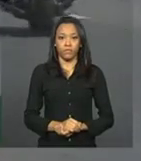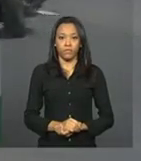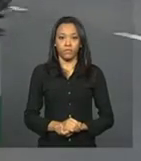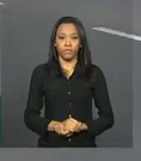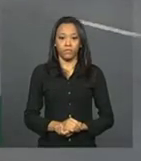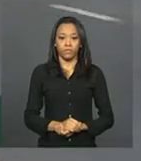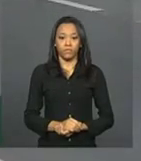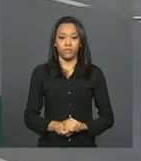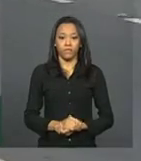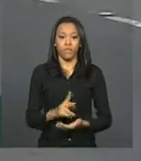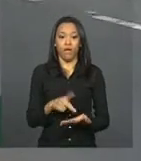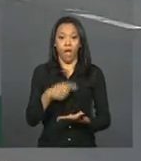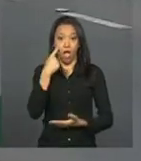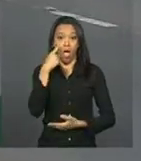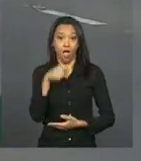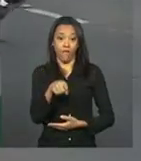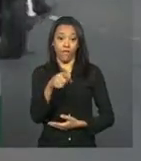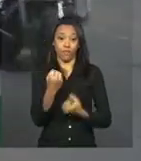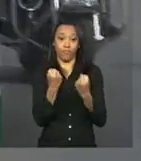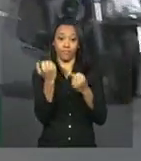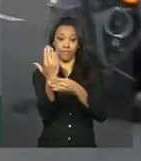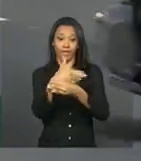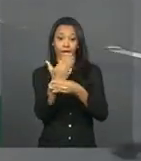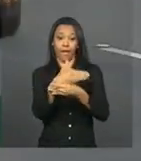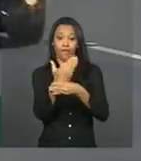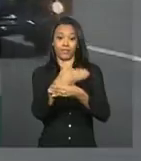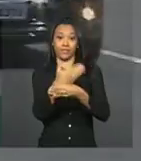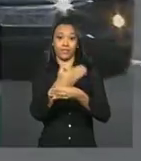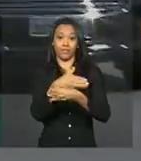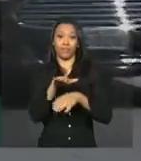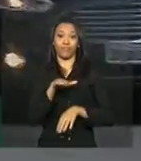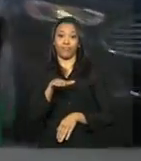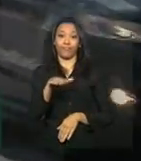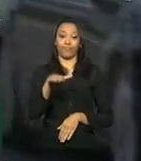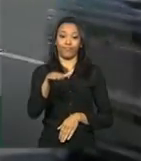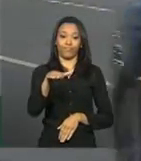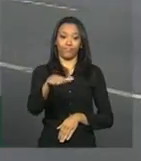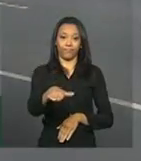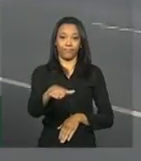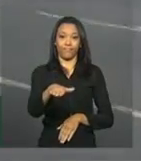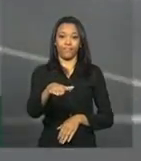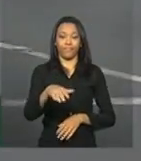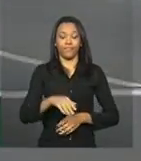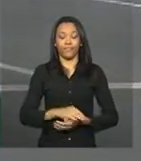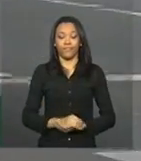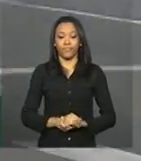Realmente, o táxi está perdido. Olha lá, veio o batedor já. Na frente do comboio.